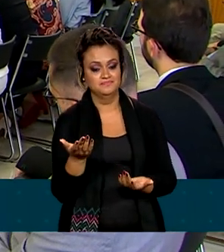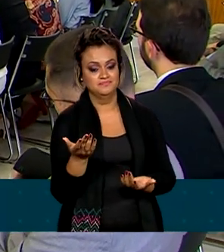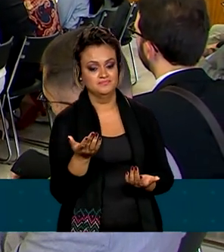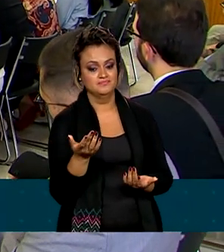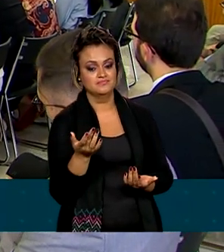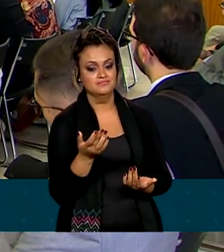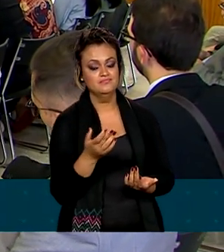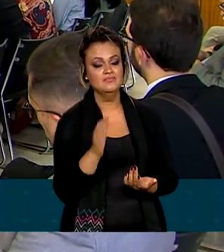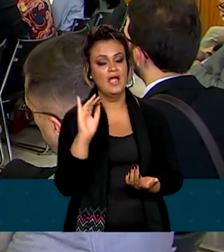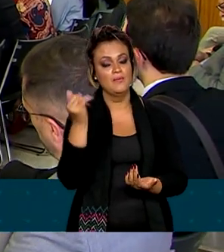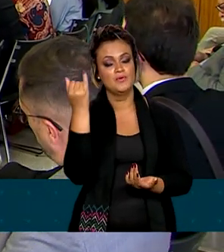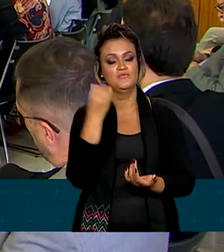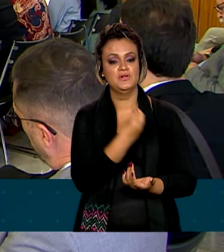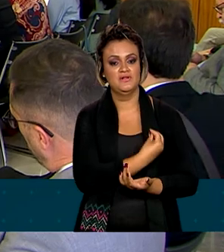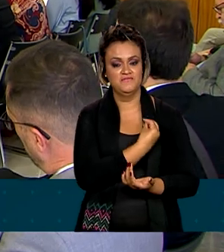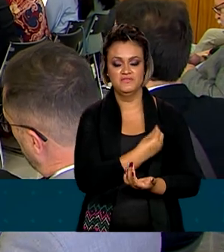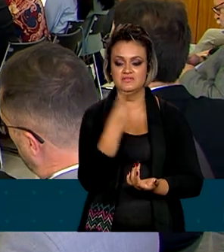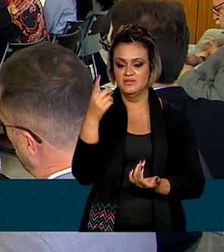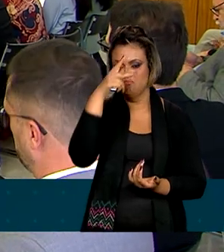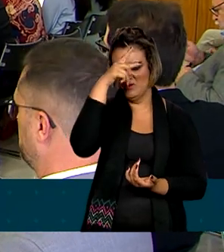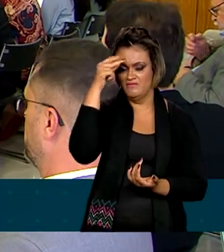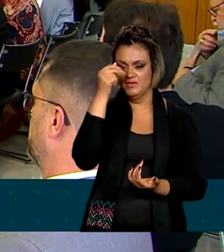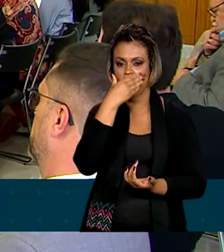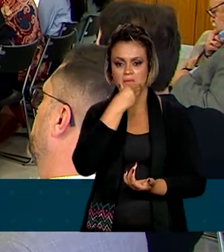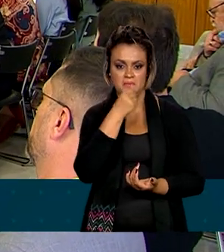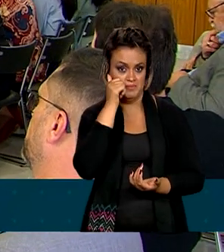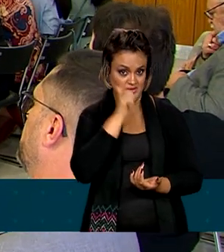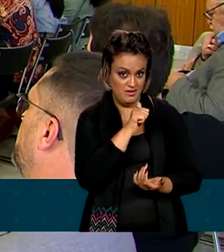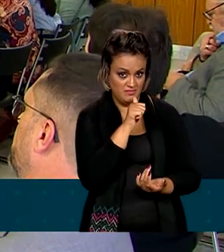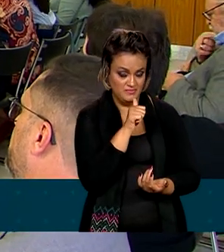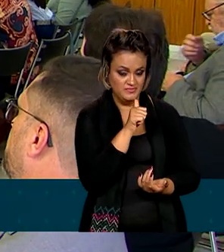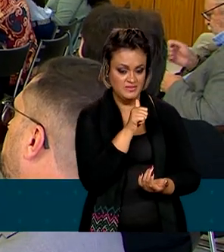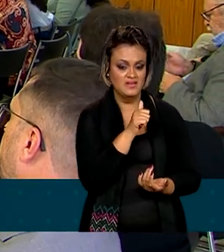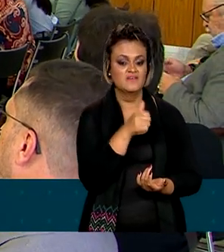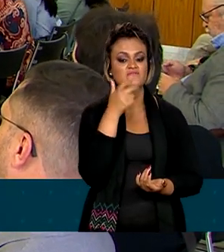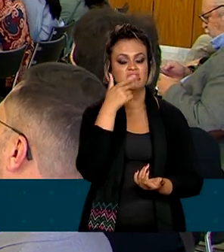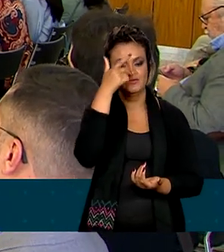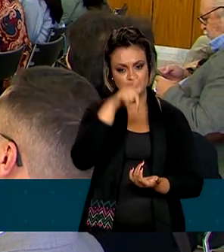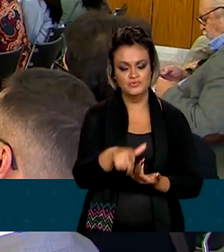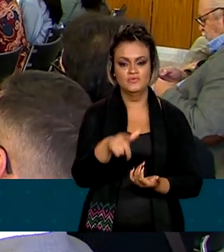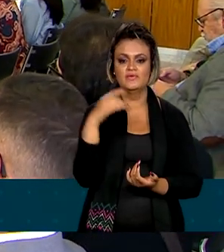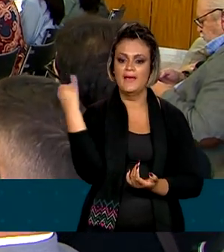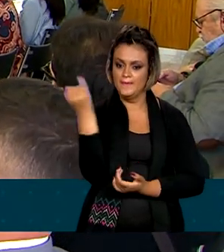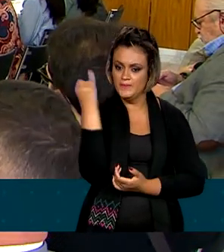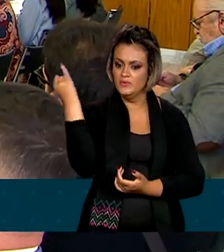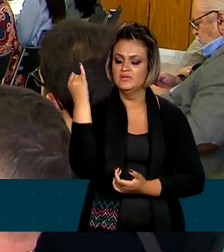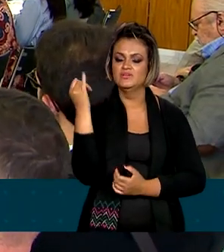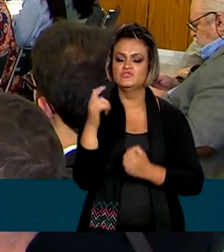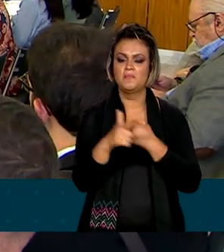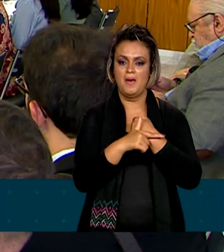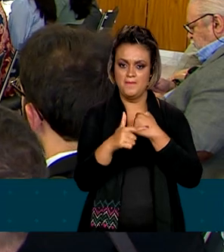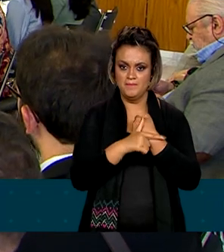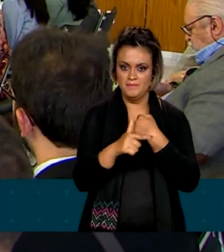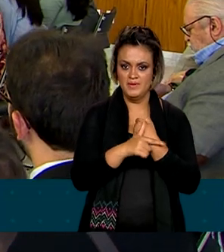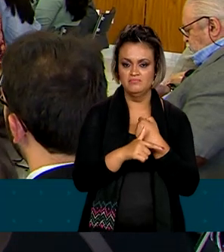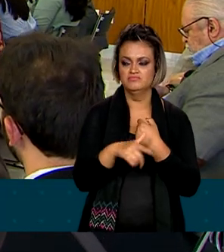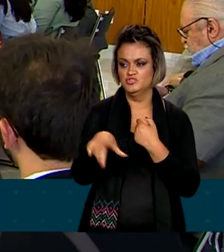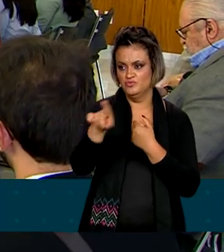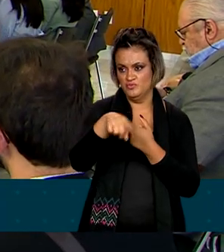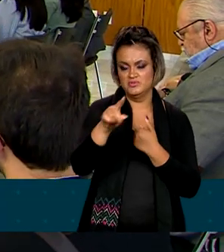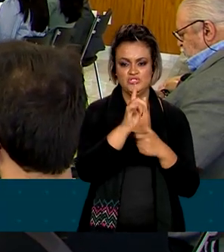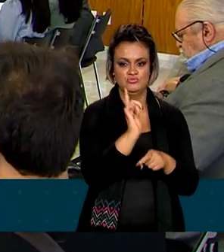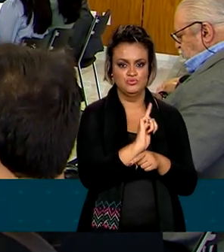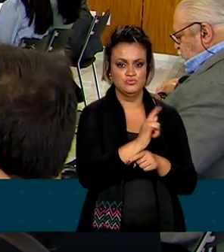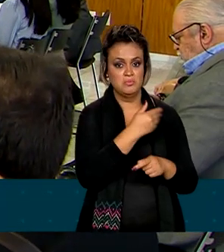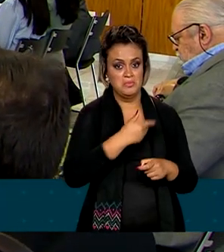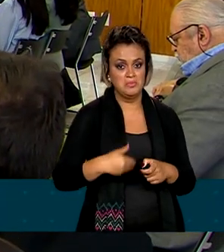aproveitando aqui a presença de prefeitas e dos prefeitos, reforço o importante papel dos gestores públicos